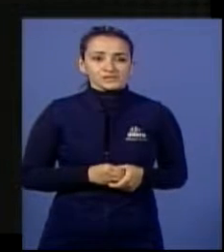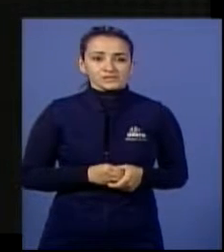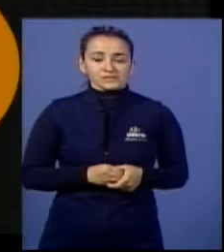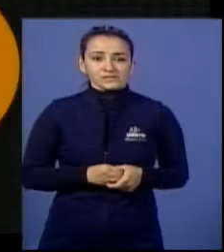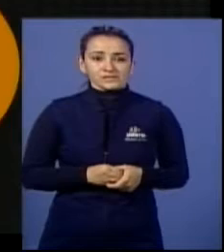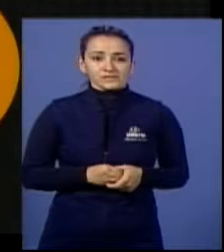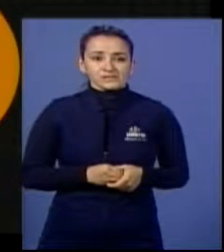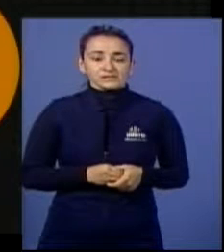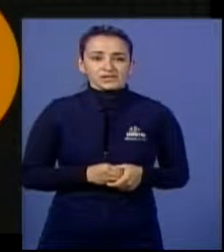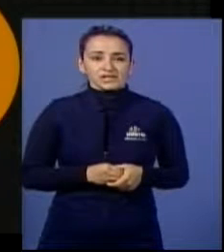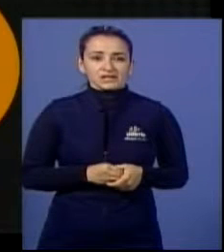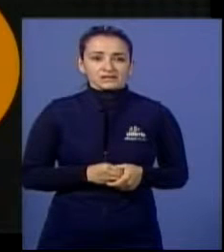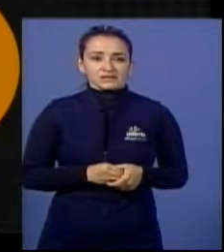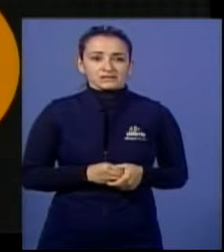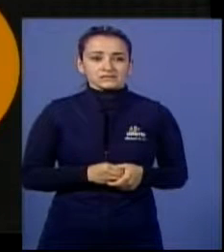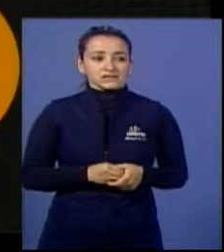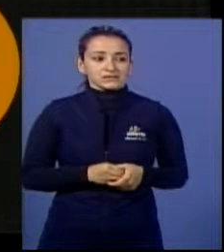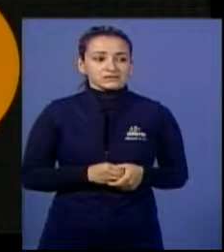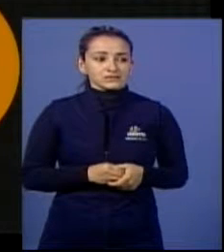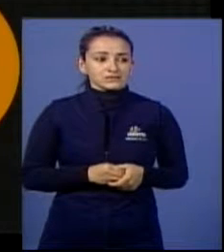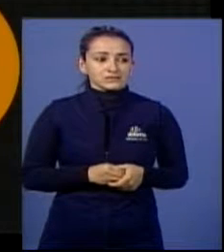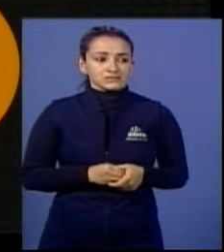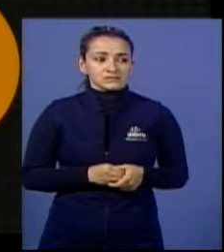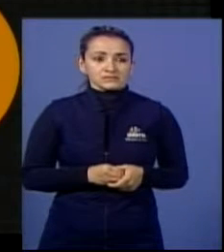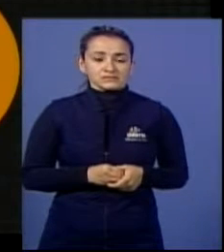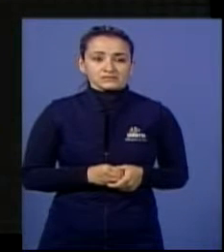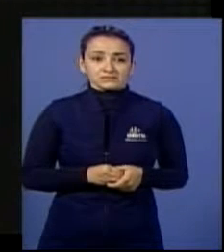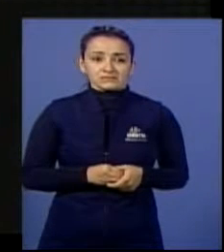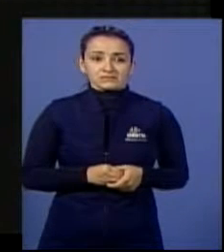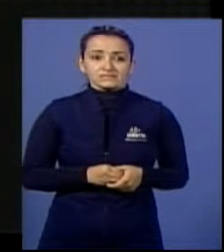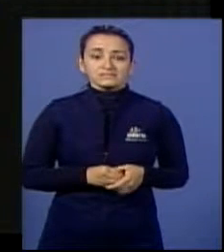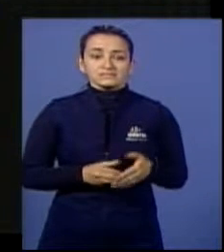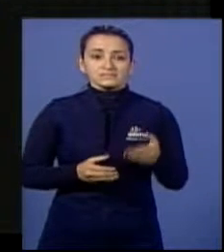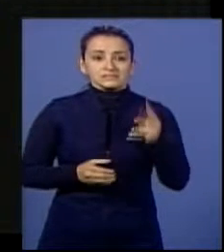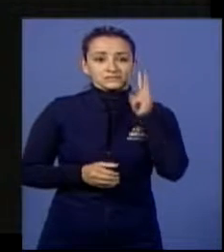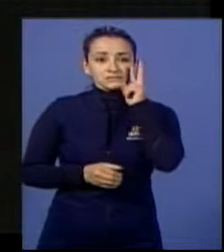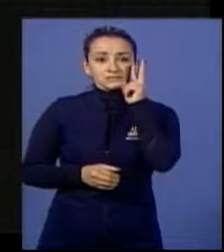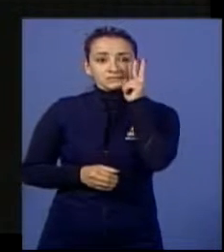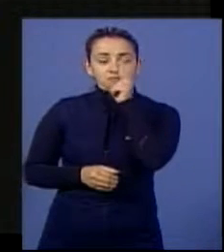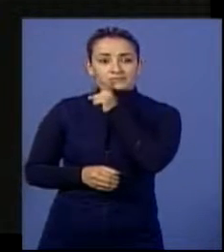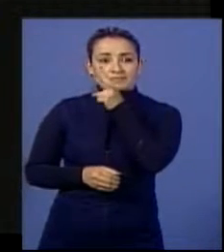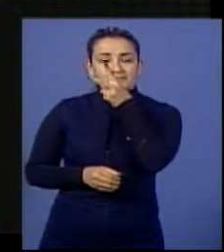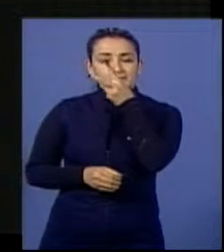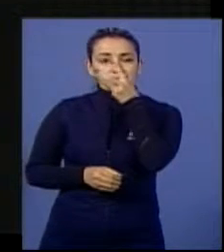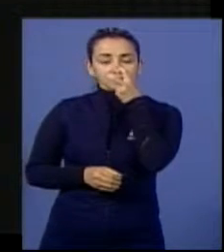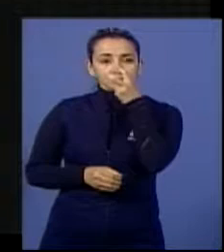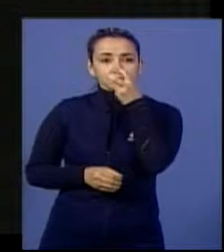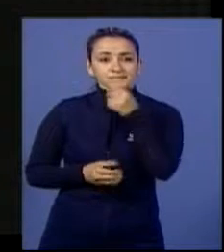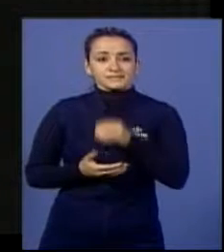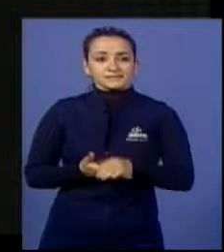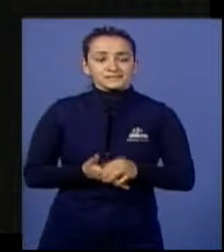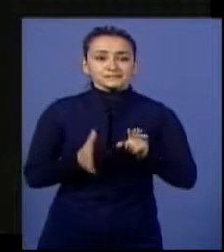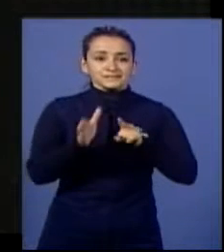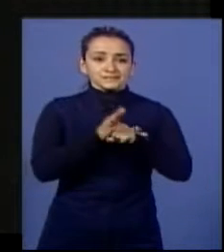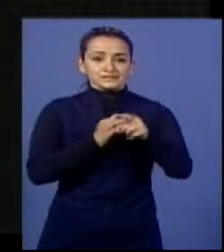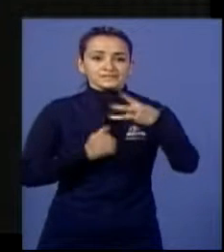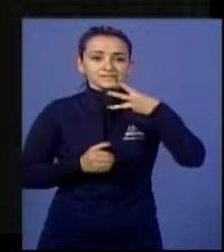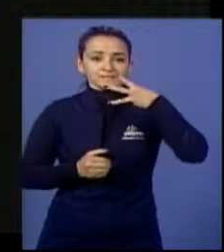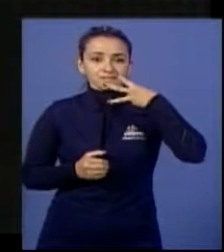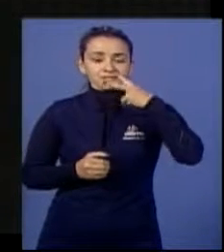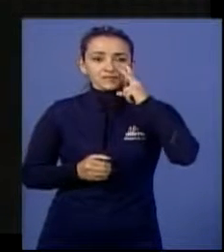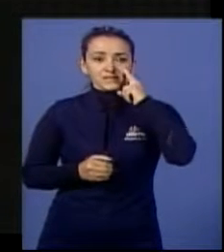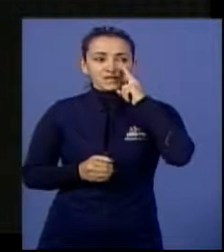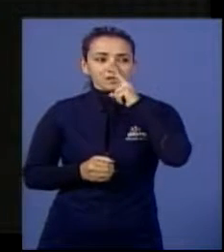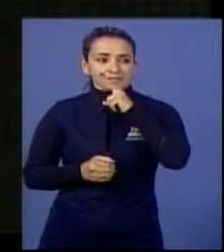Vamos para adiante. Resposta letral, confirmando aí. Fizeram uma amostra para você agora há pouco, fizeram cara 10 minutos, tá? É, 10 minutos. Não dá para falar, tá? Então tá, obrigado. Então agora deve ser